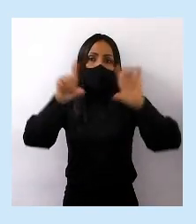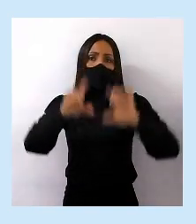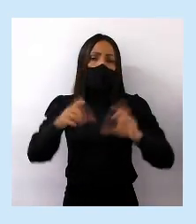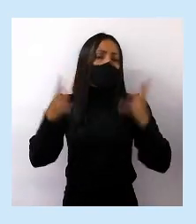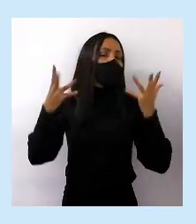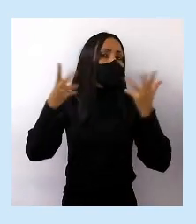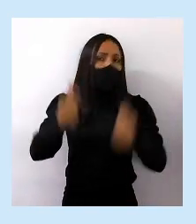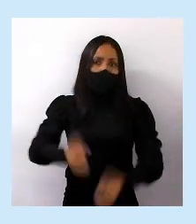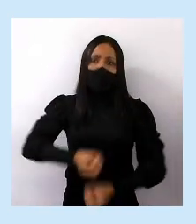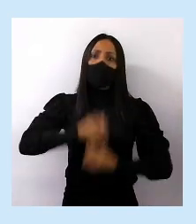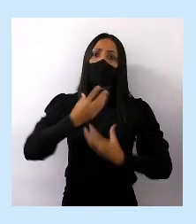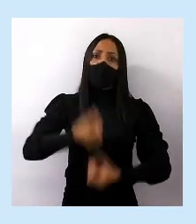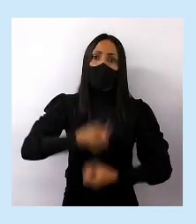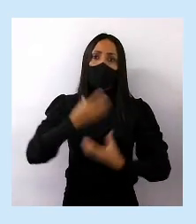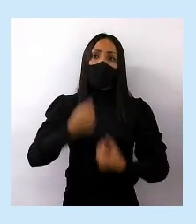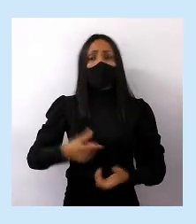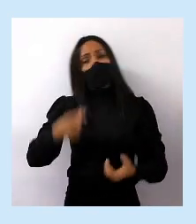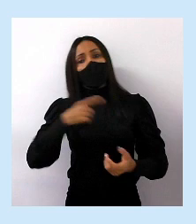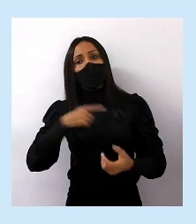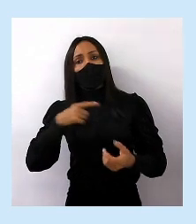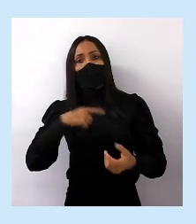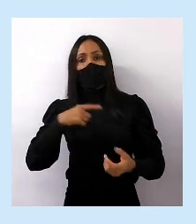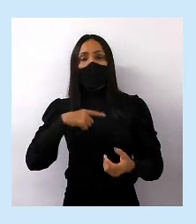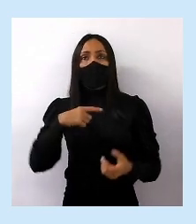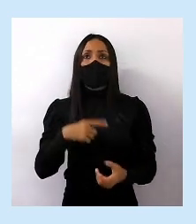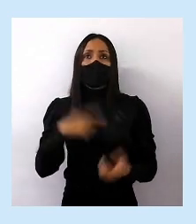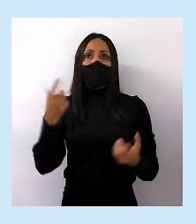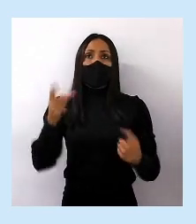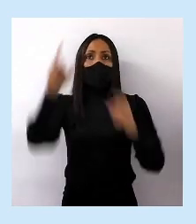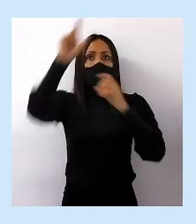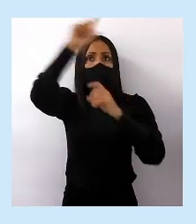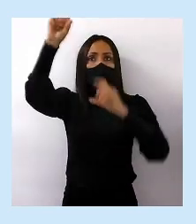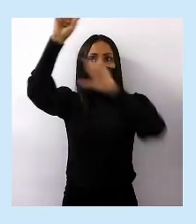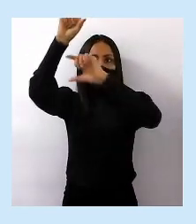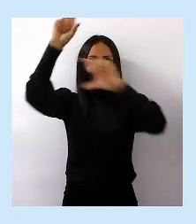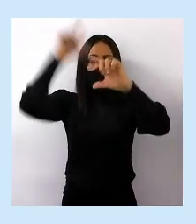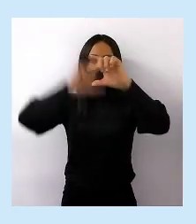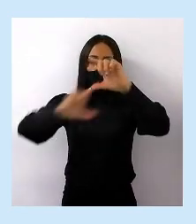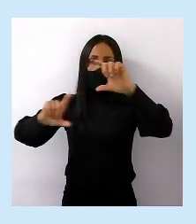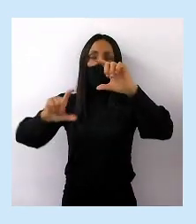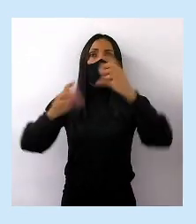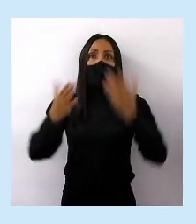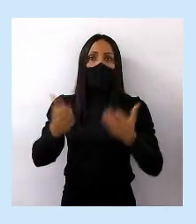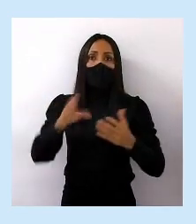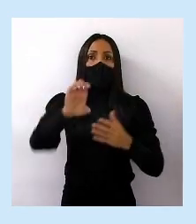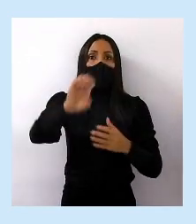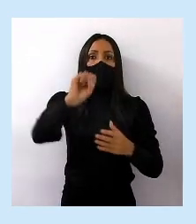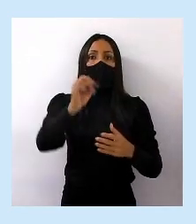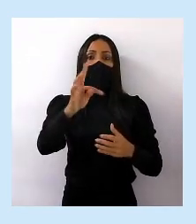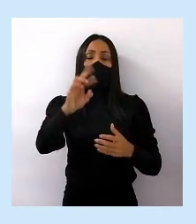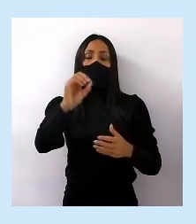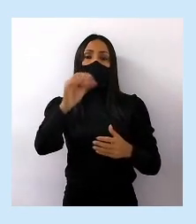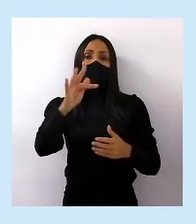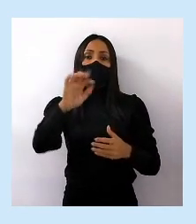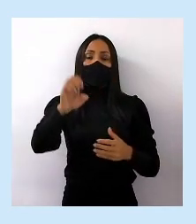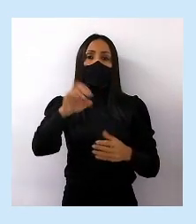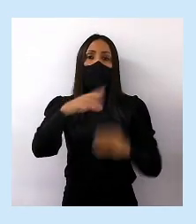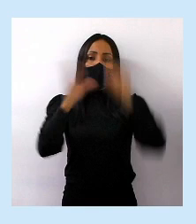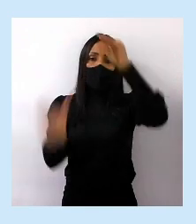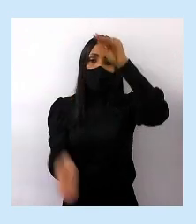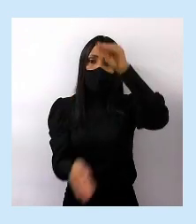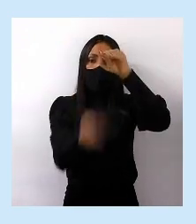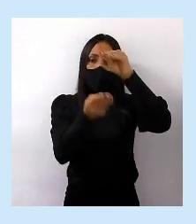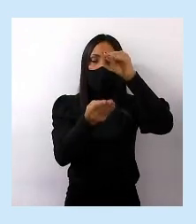poema ele é composto por versos que juntos formam estrofes. E essas estrofes juntas formam